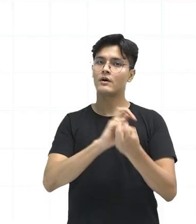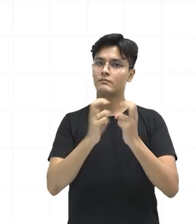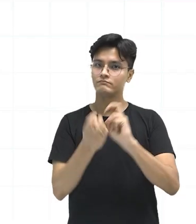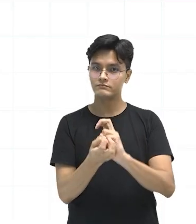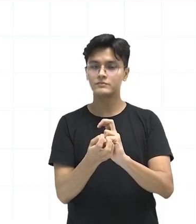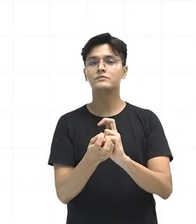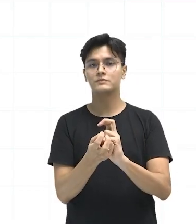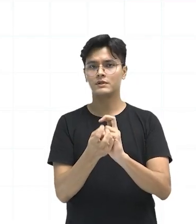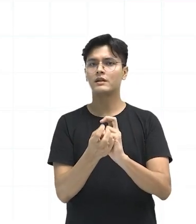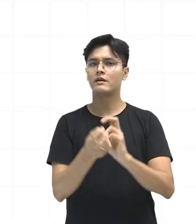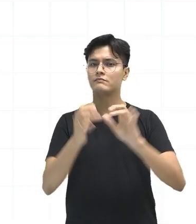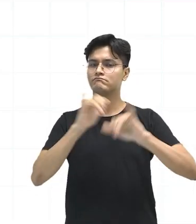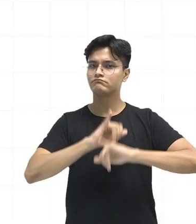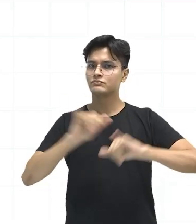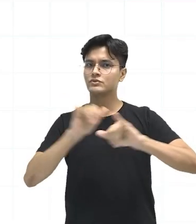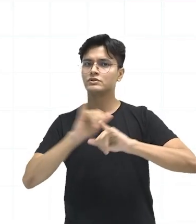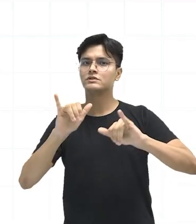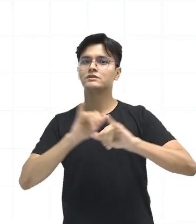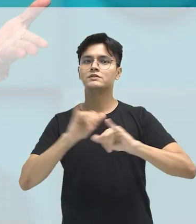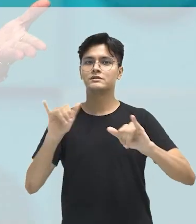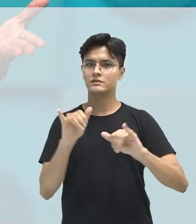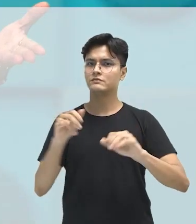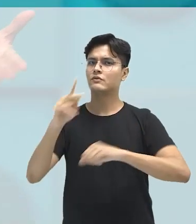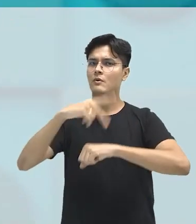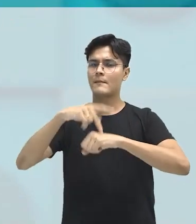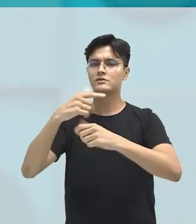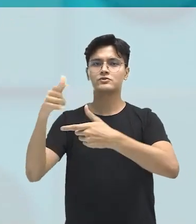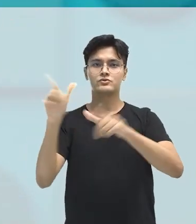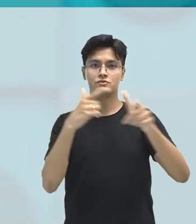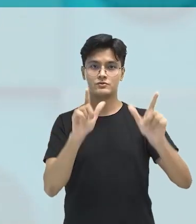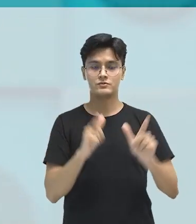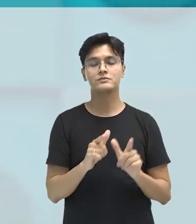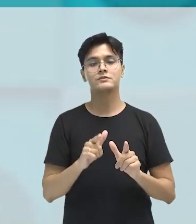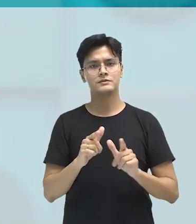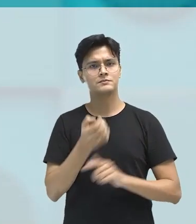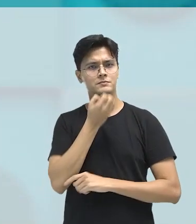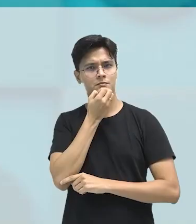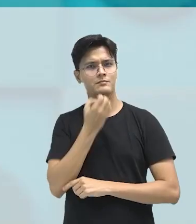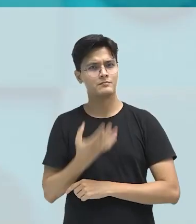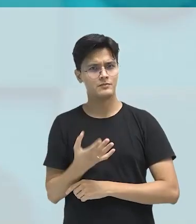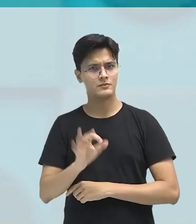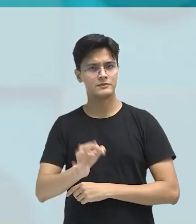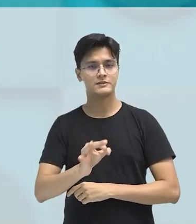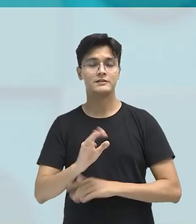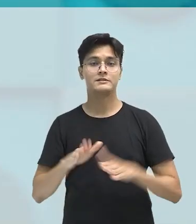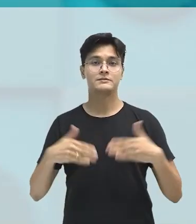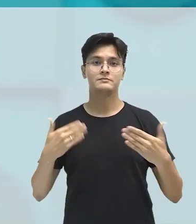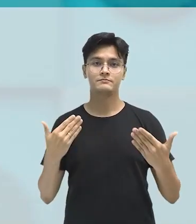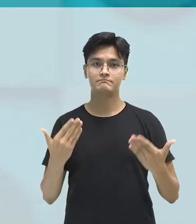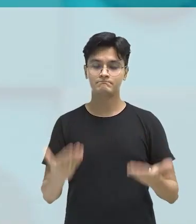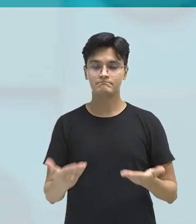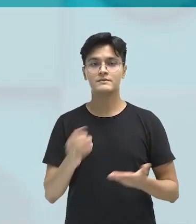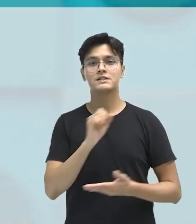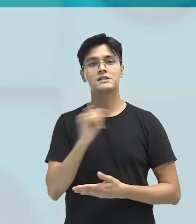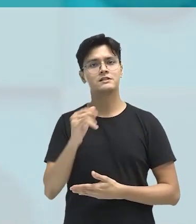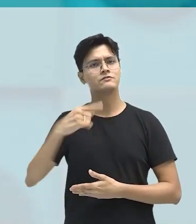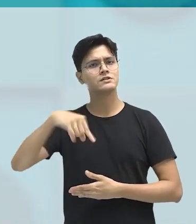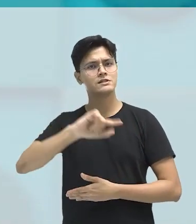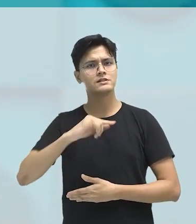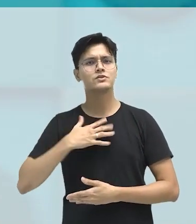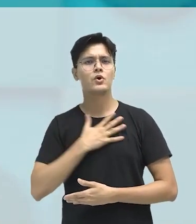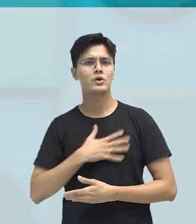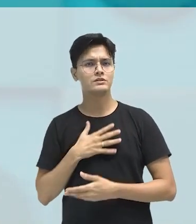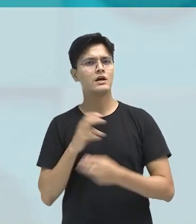sejamos conhecidos e reconhecidos fora do nosso país. Isso é muito bom, não é mesmo? Então, se vocês gostaram